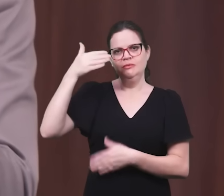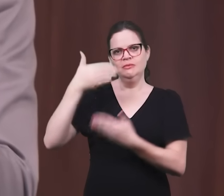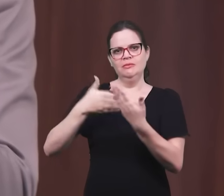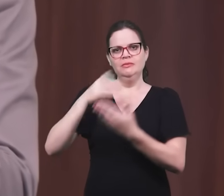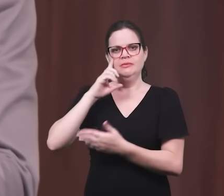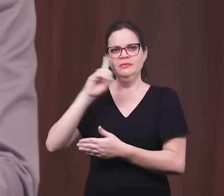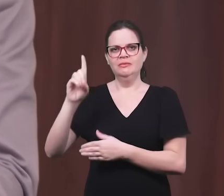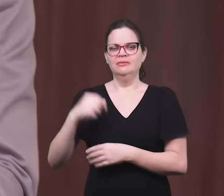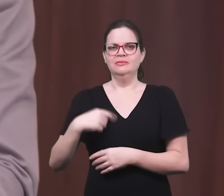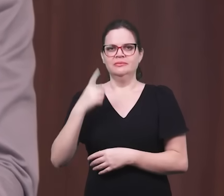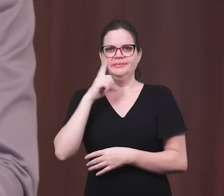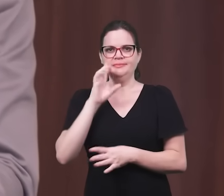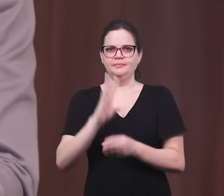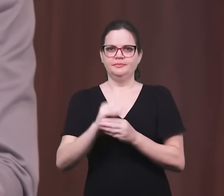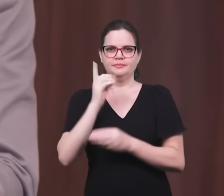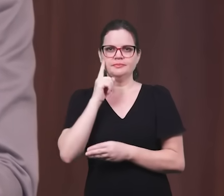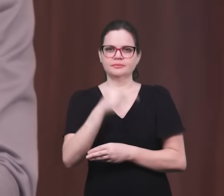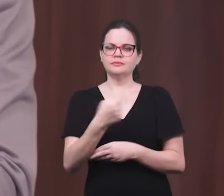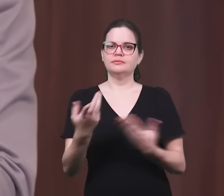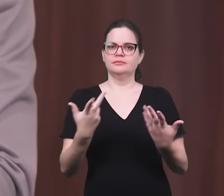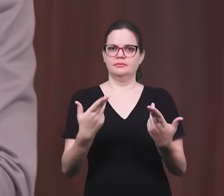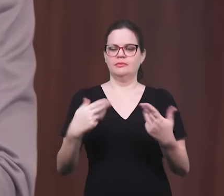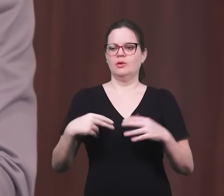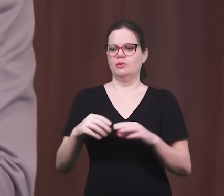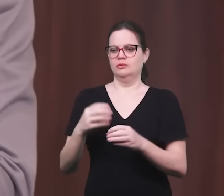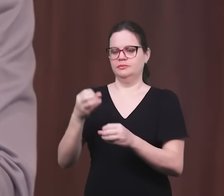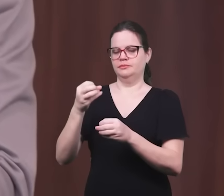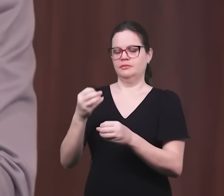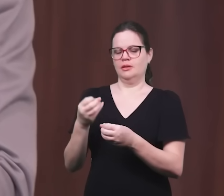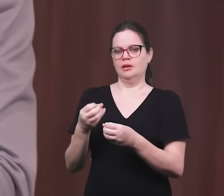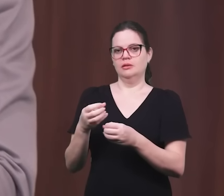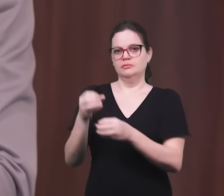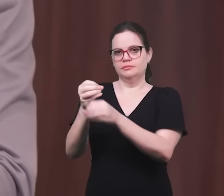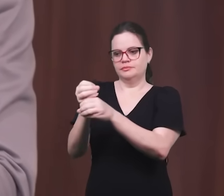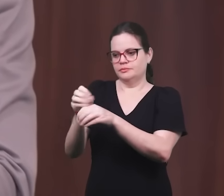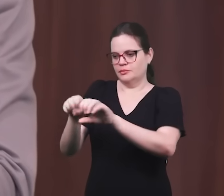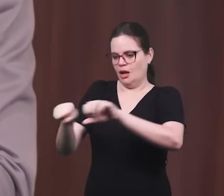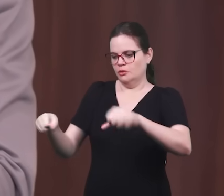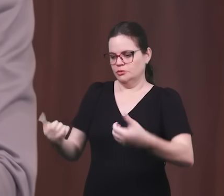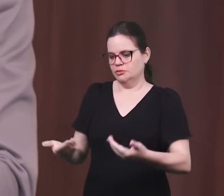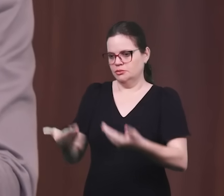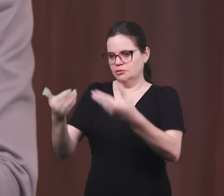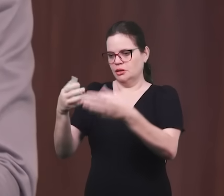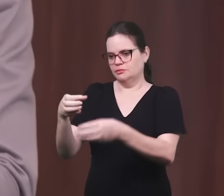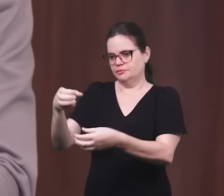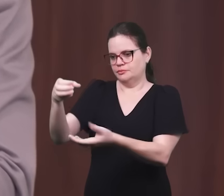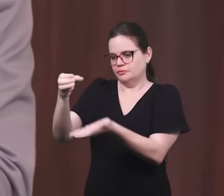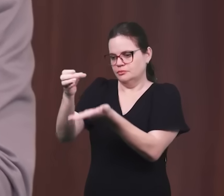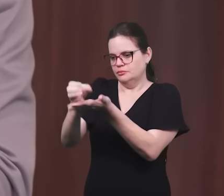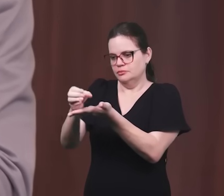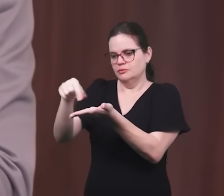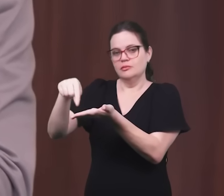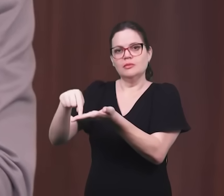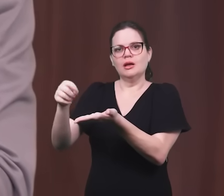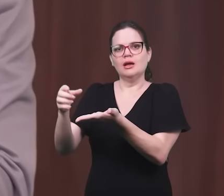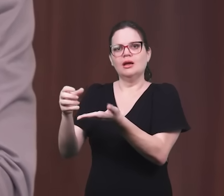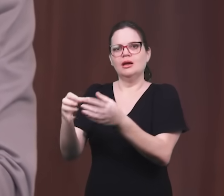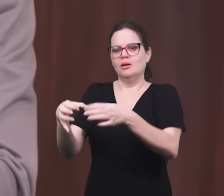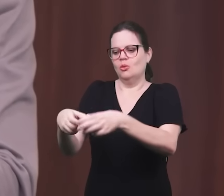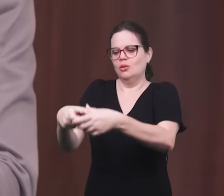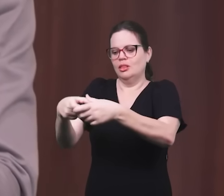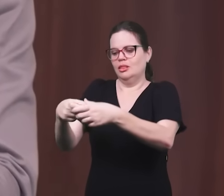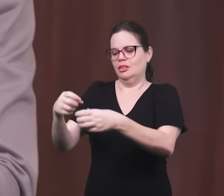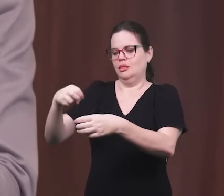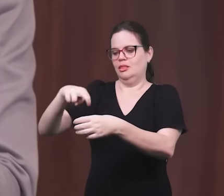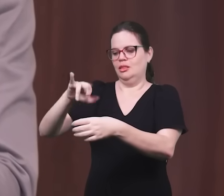for imaginar, lógico que é uma linguagem poética, o salmo, talvez não tenha sido um fato em si, mas você imaginar